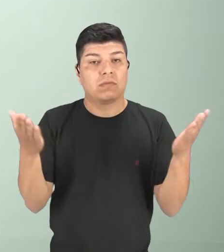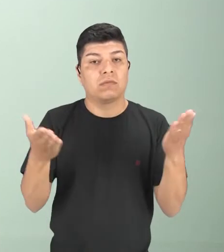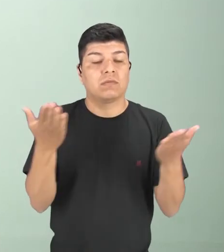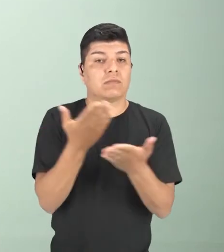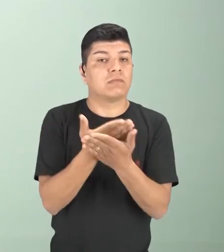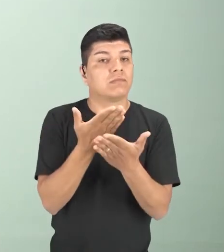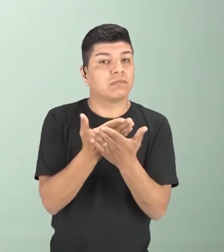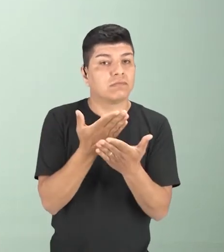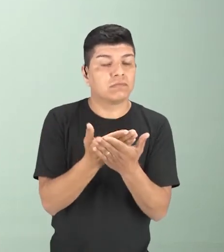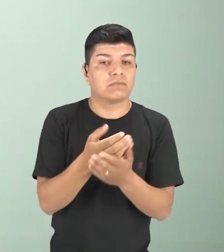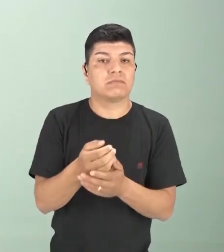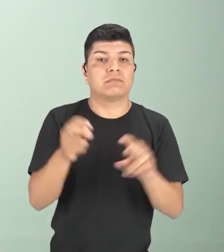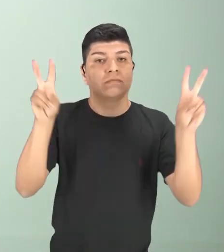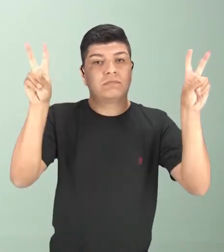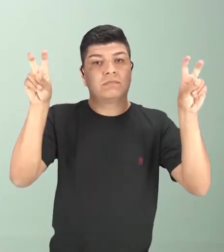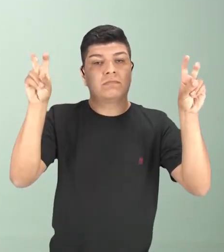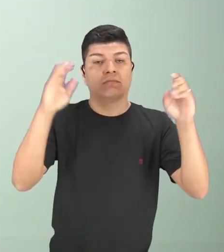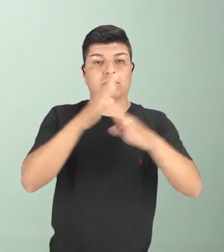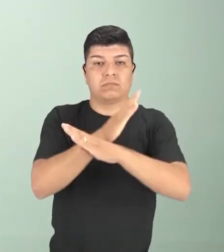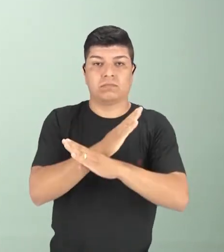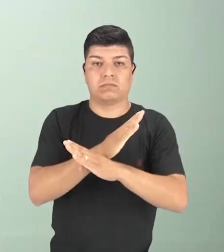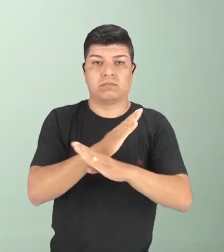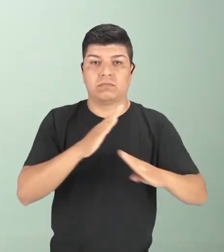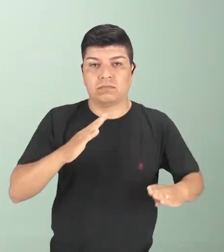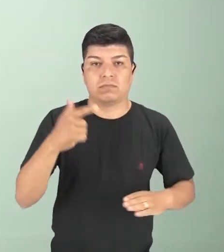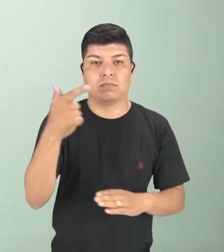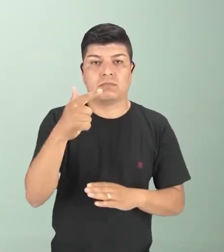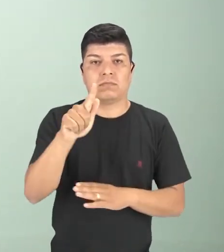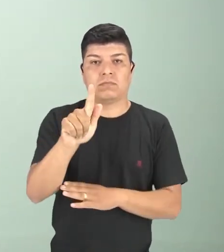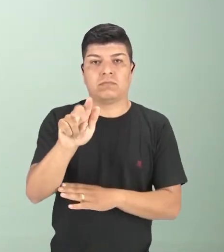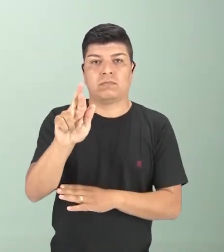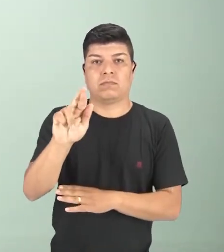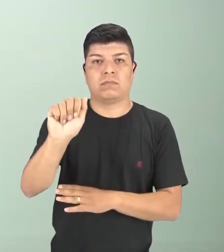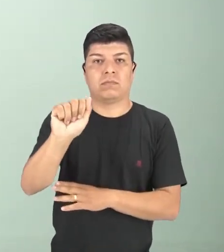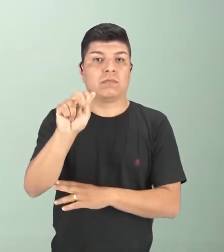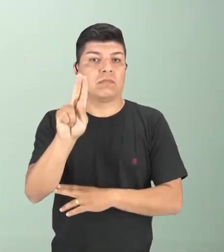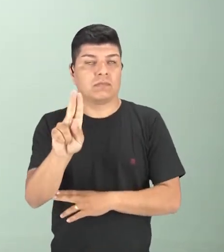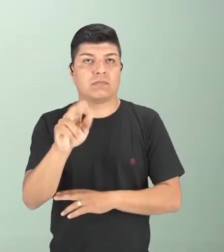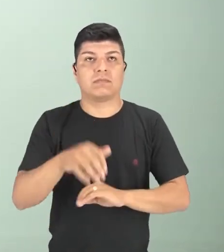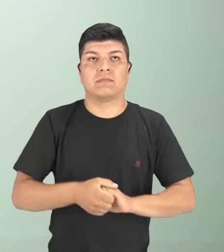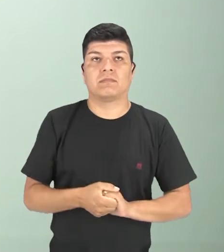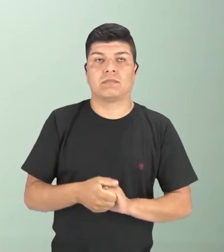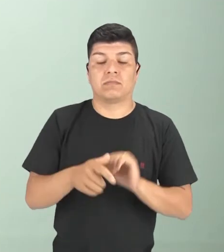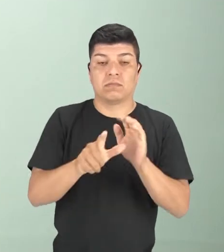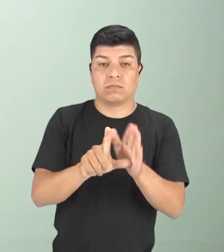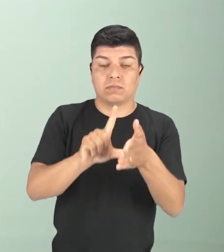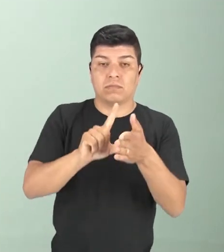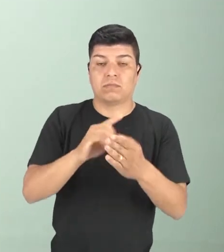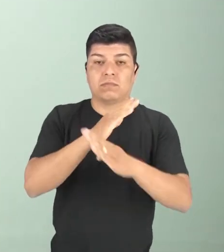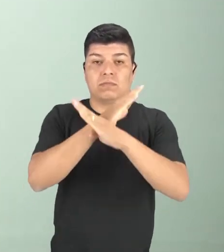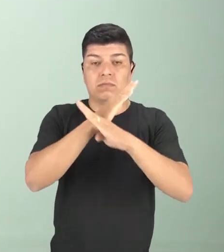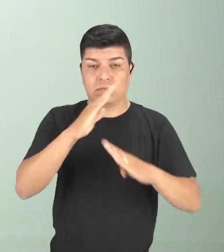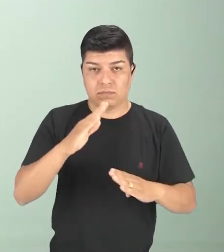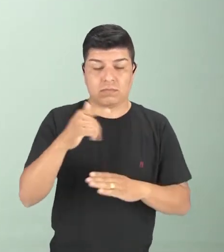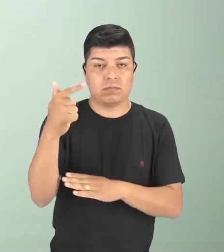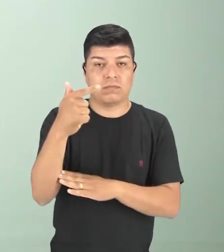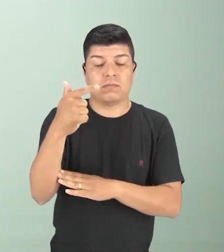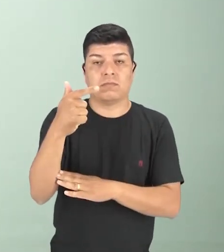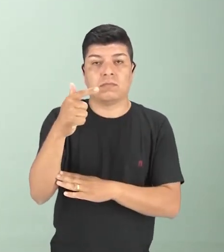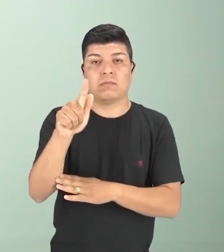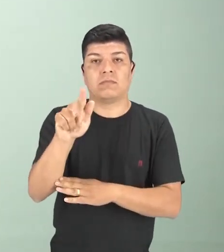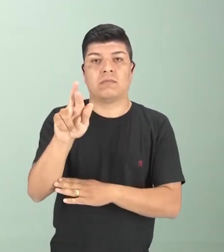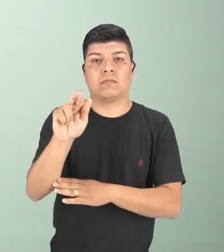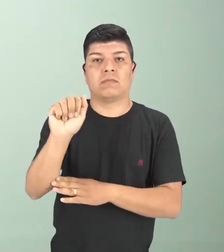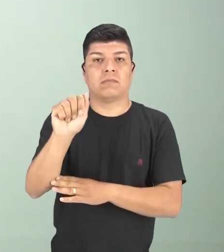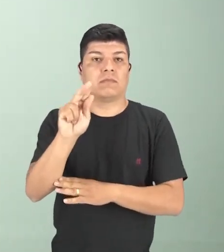de hoje é sobre inequação de segundo grau. Antes de falarmos sobre inequação de segundo grau, quero te fazer